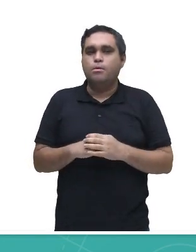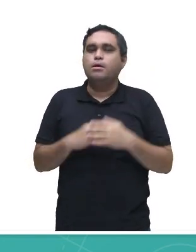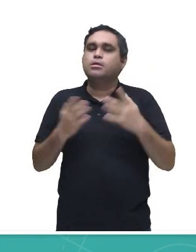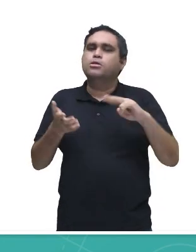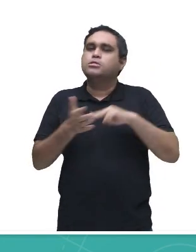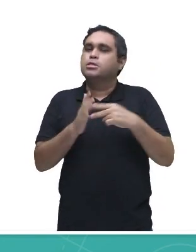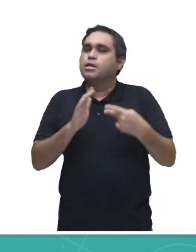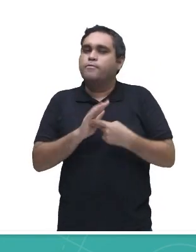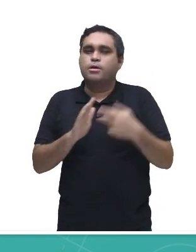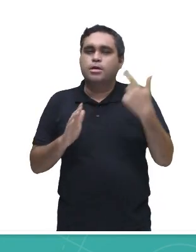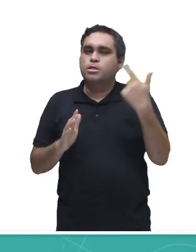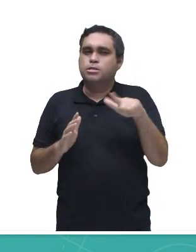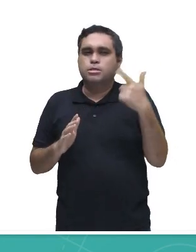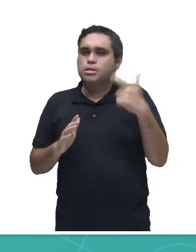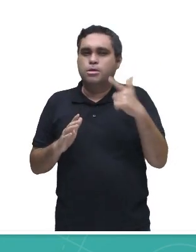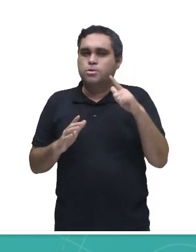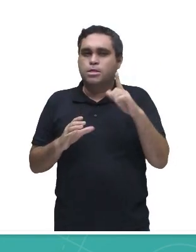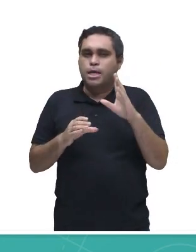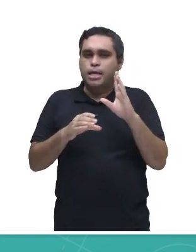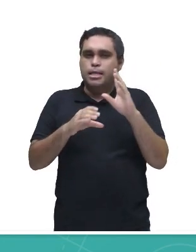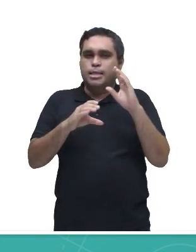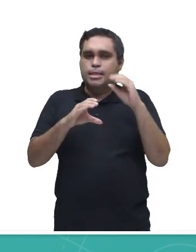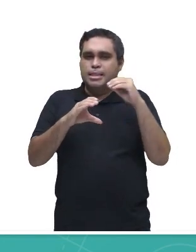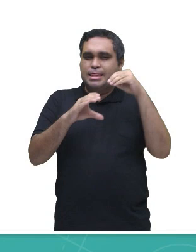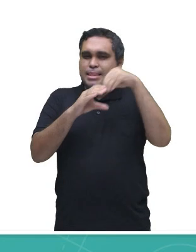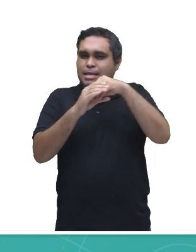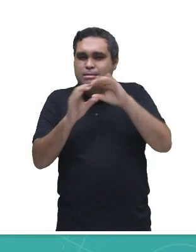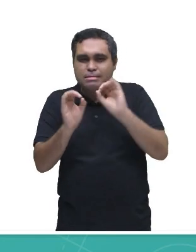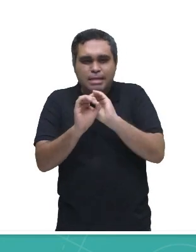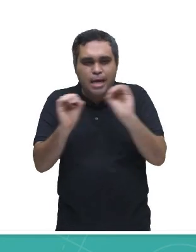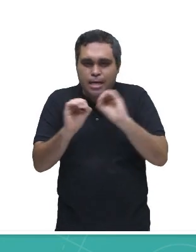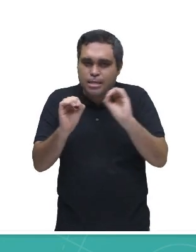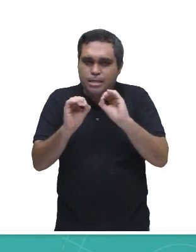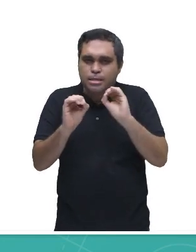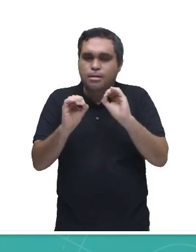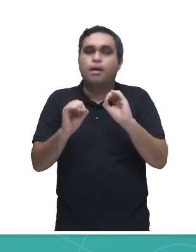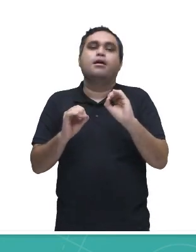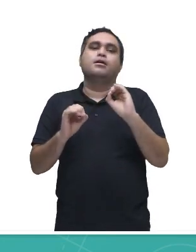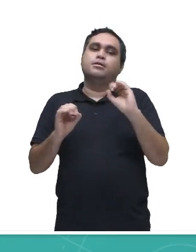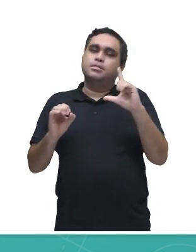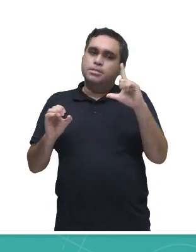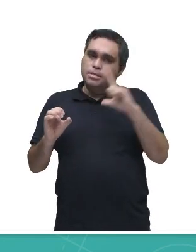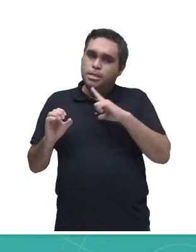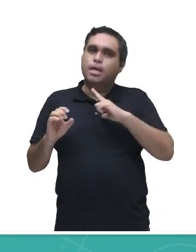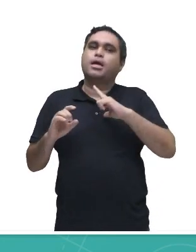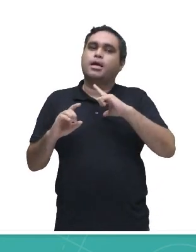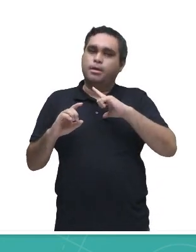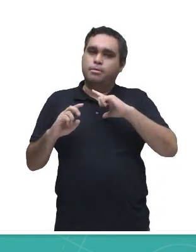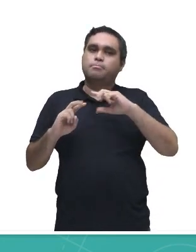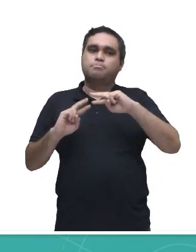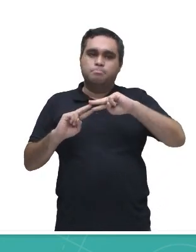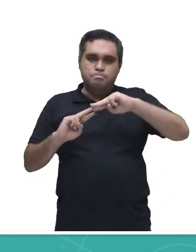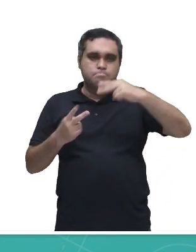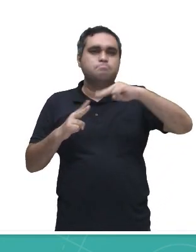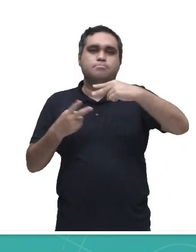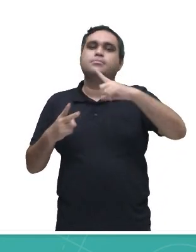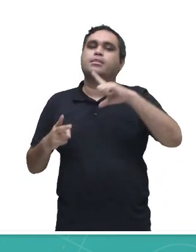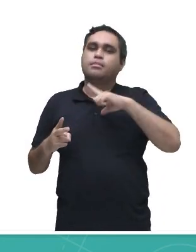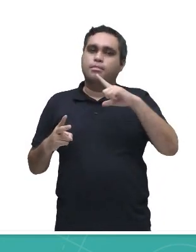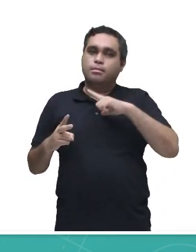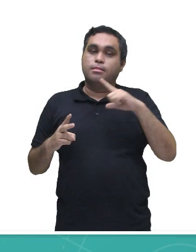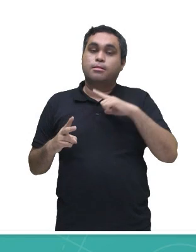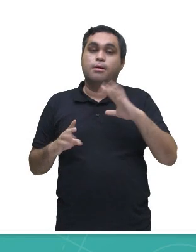tem material genético? Nada disso, tá? As bactérias, elas possuem material genético. Diferentemente